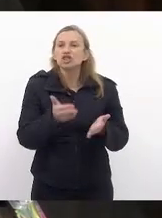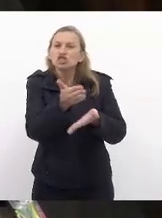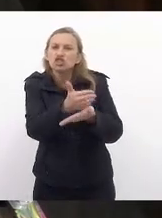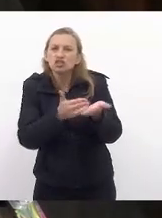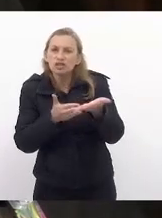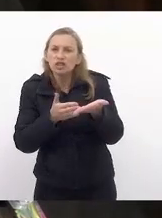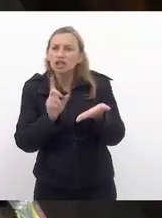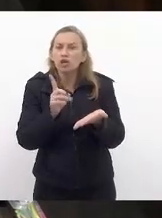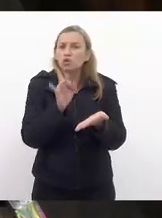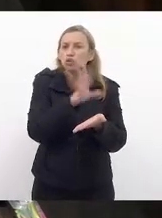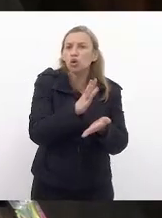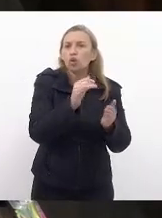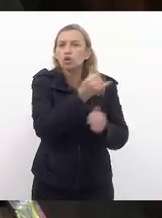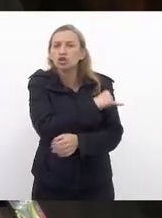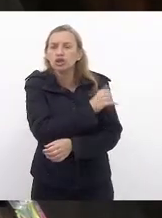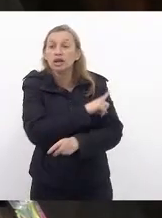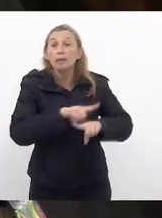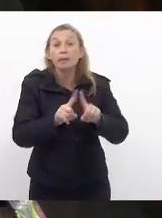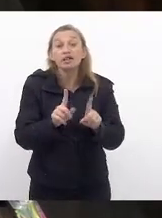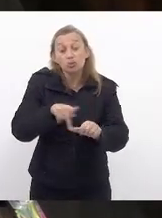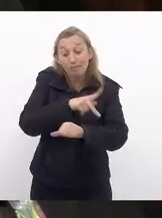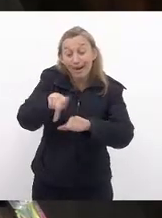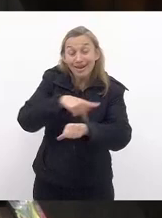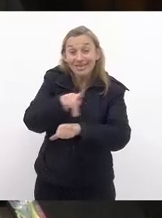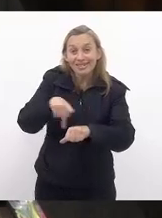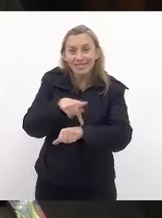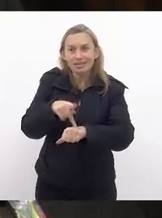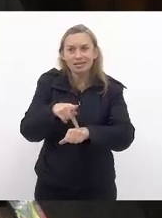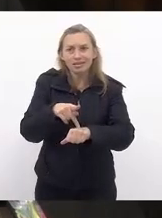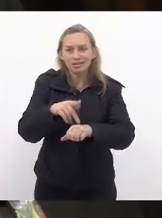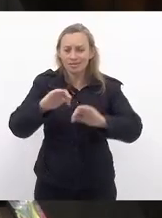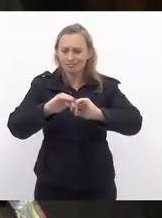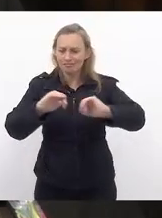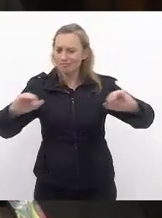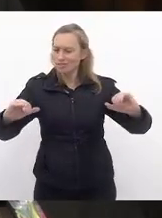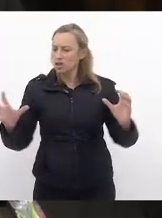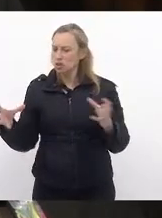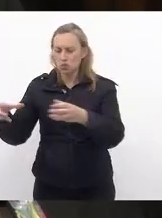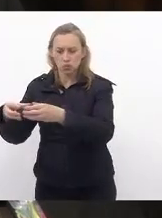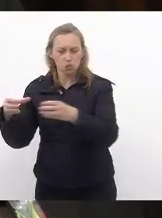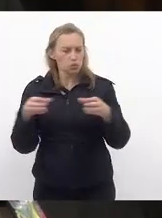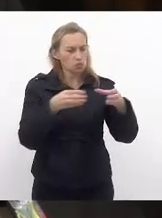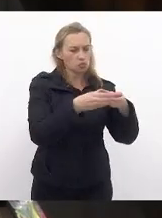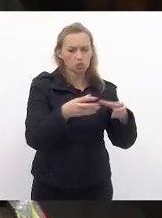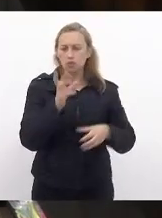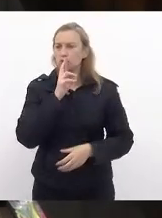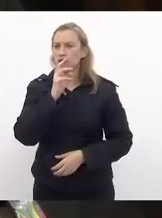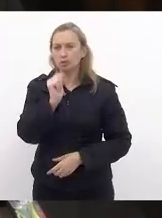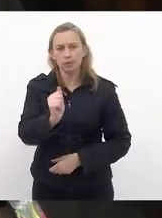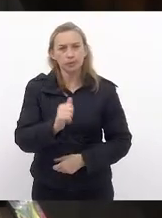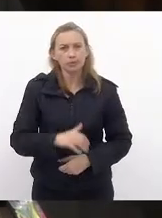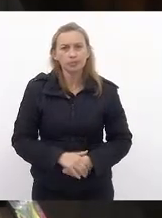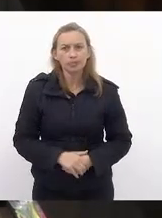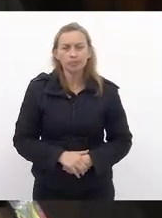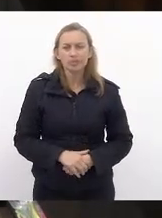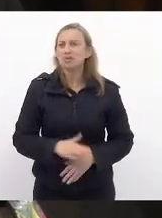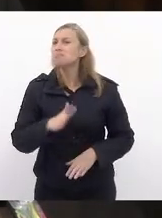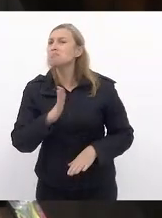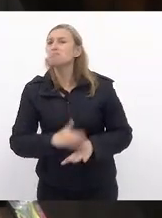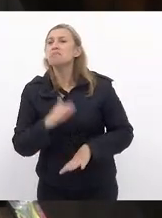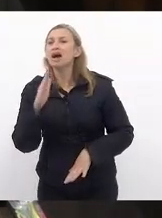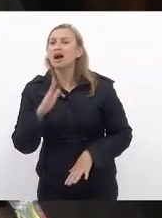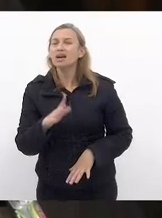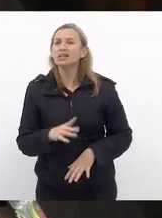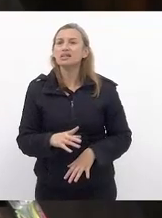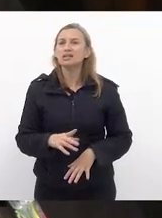tá bom só o Rio de Janeiro mas o nosso país em subclasses Rodrigo Amorim e tem mais